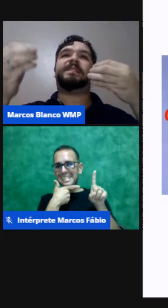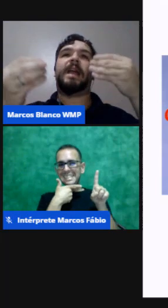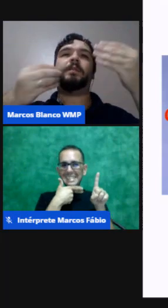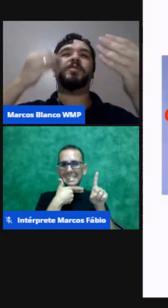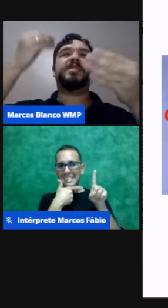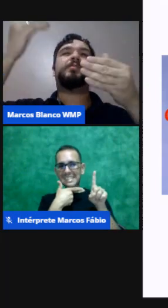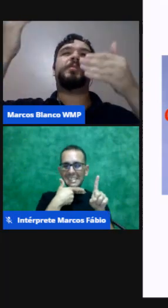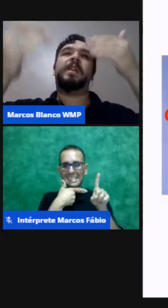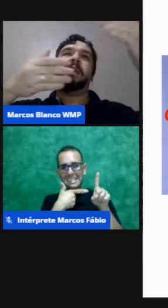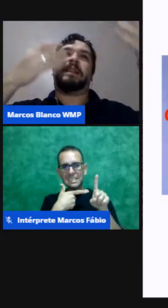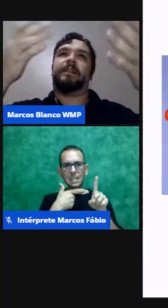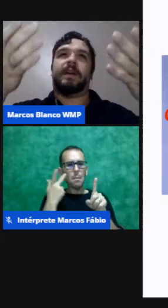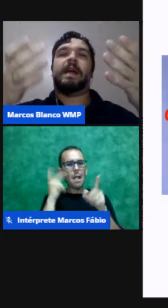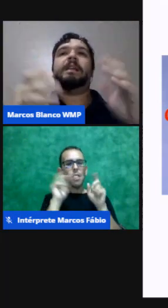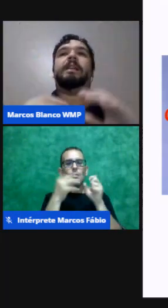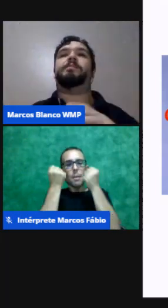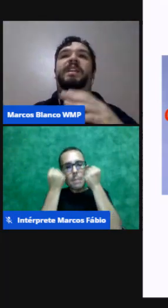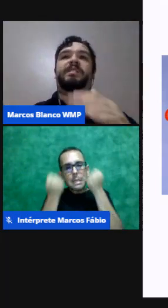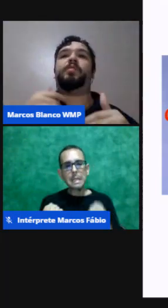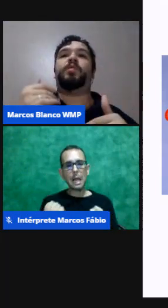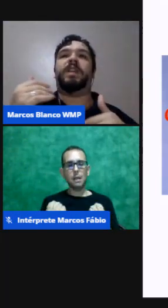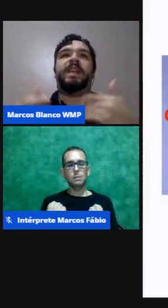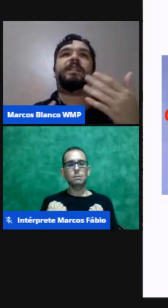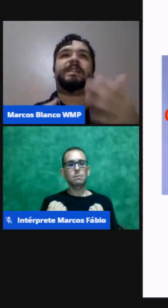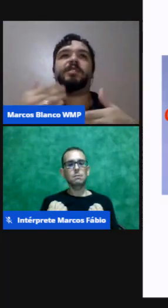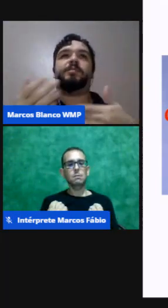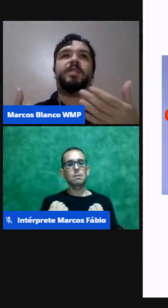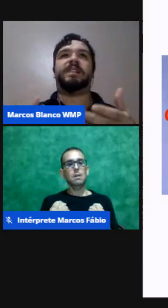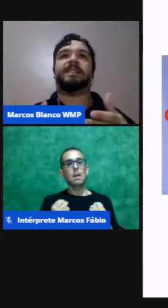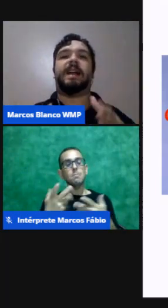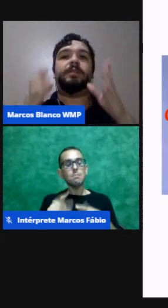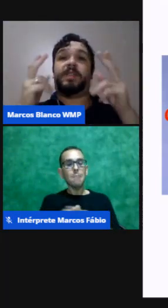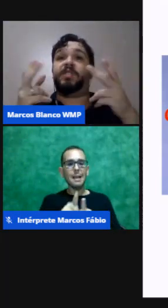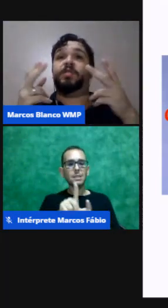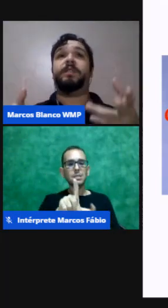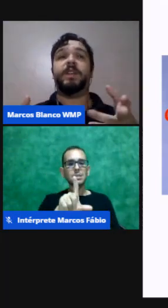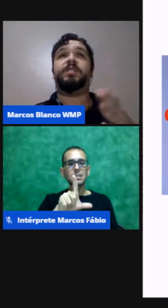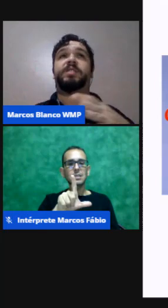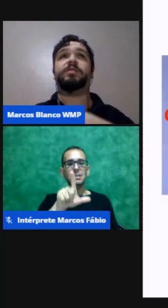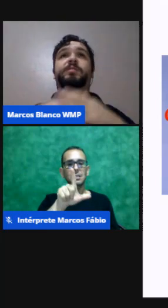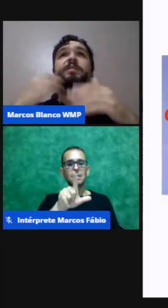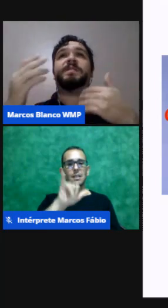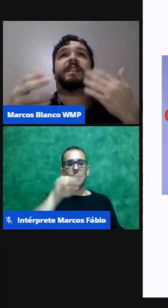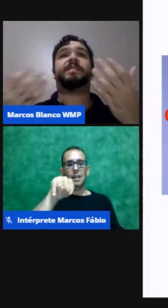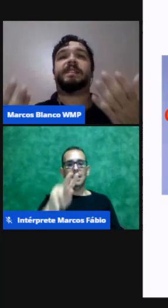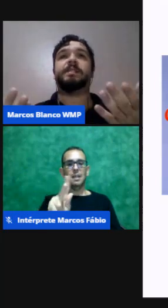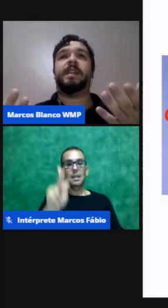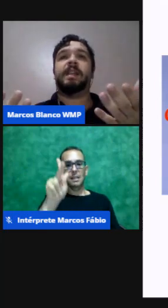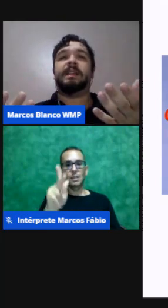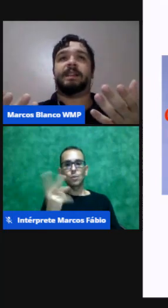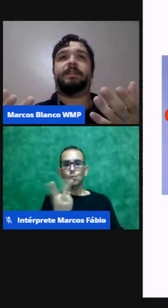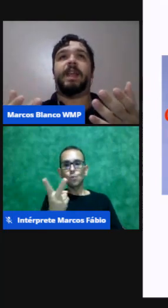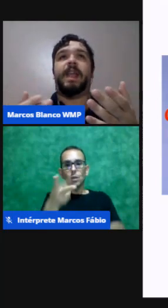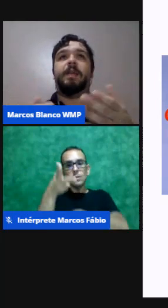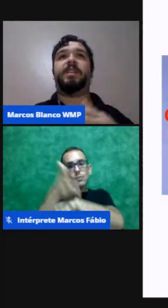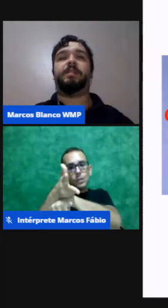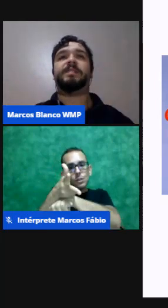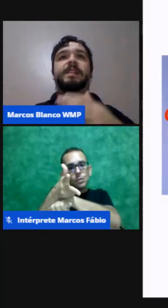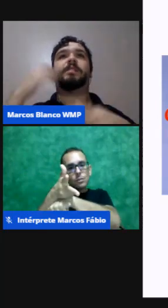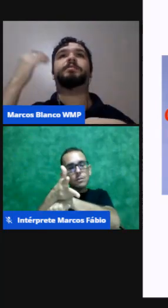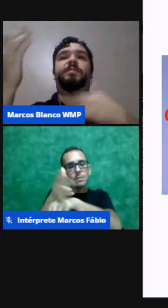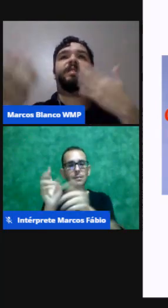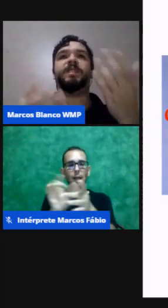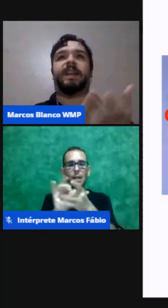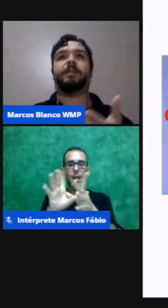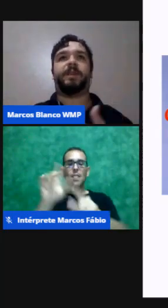demorado, poderia ficar pesado, podia travar, mas o link vai ser disponibilizado. Esses 2 vídeos estão disponibilizados na TV